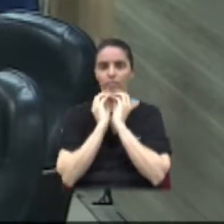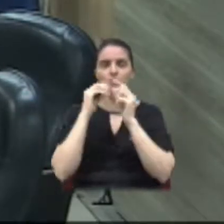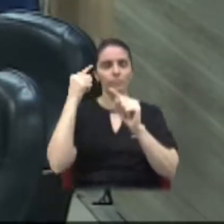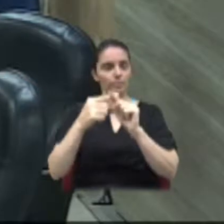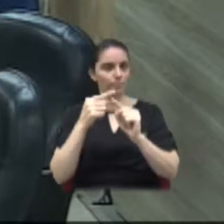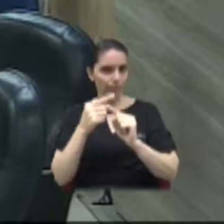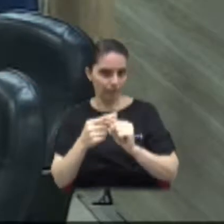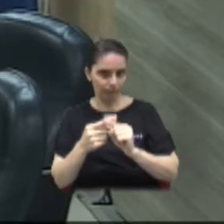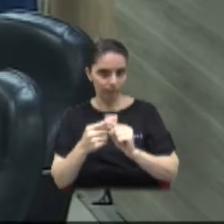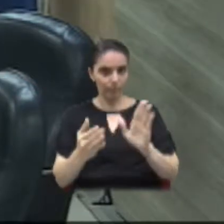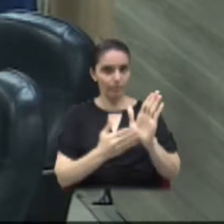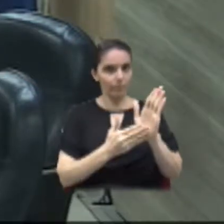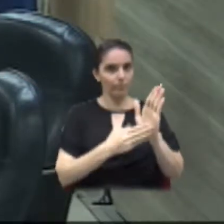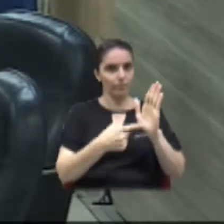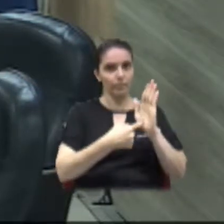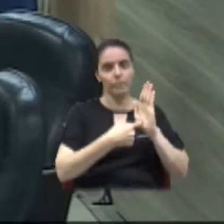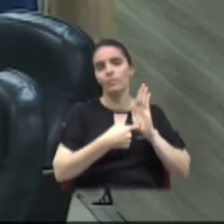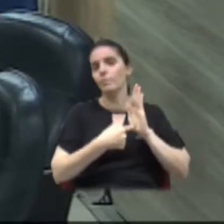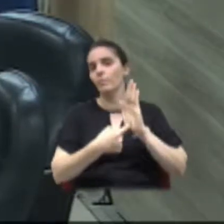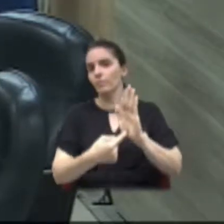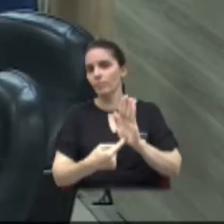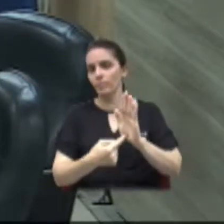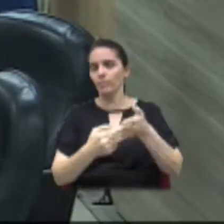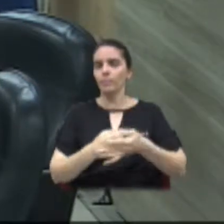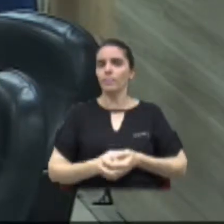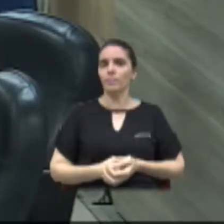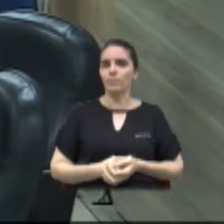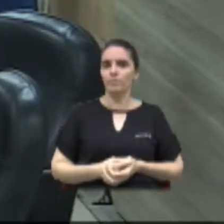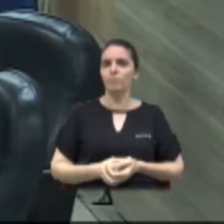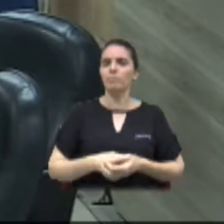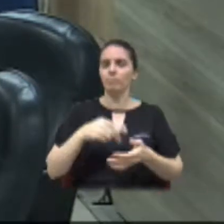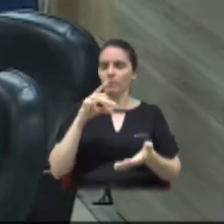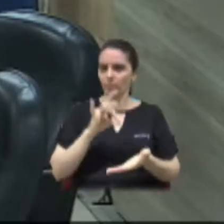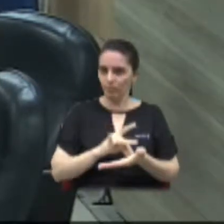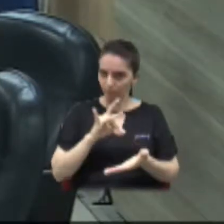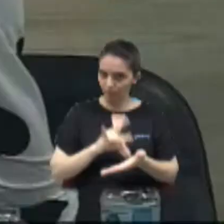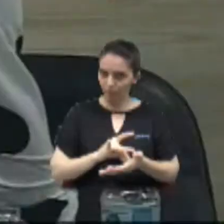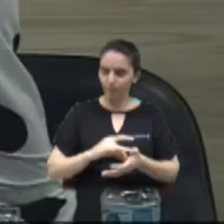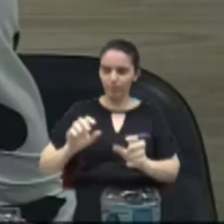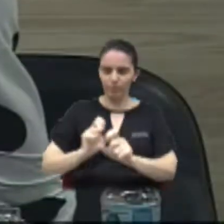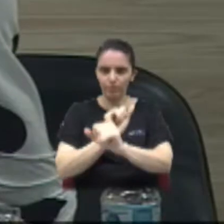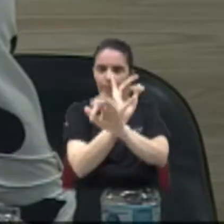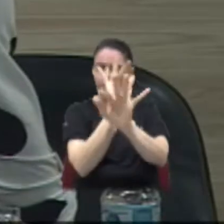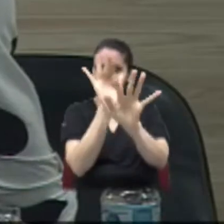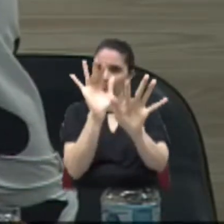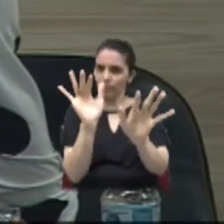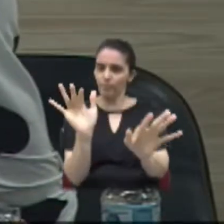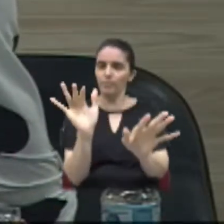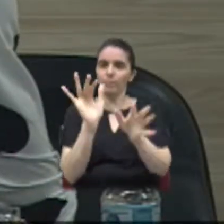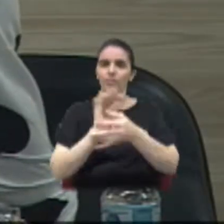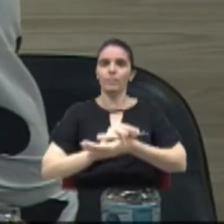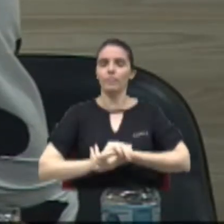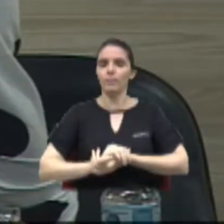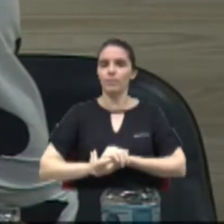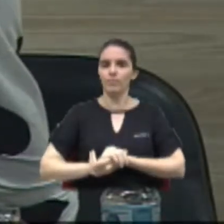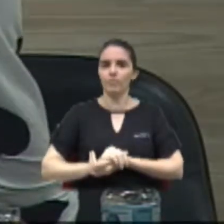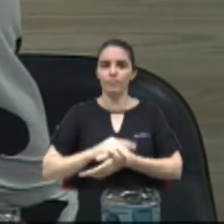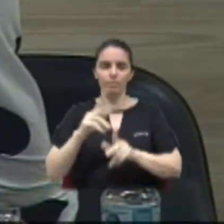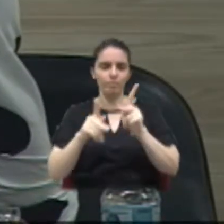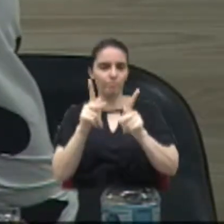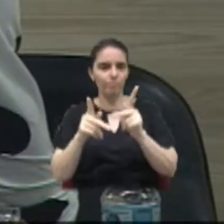deixar extremamente claro a toda a população a ordem desta inscrição, embora eu não saiba como